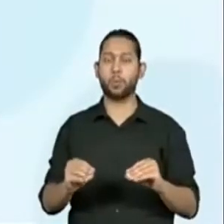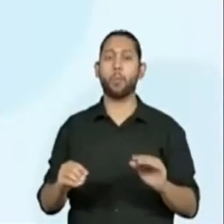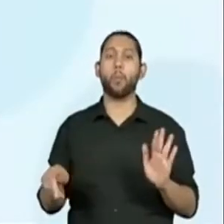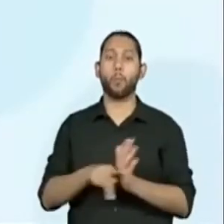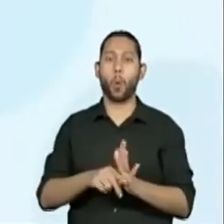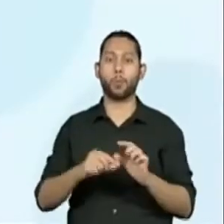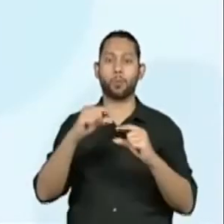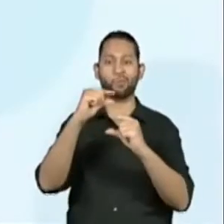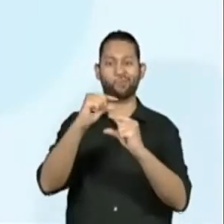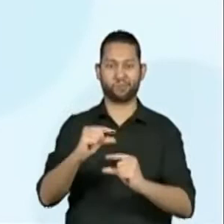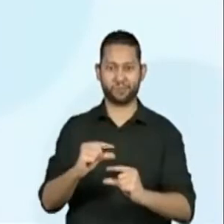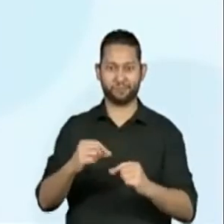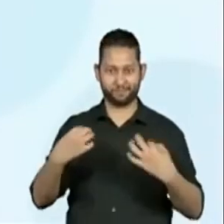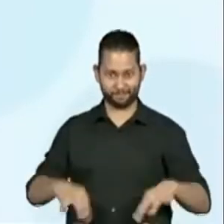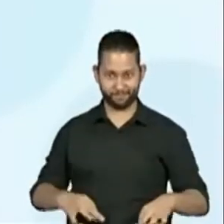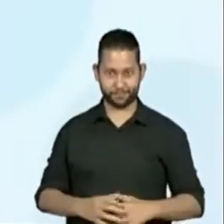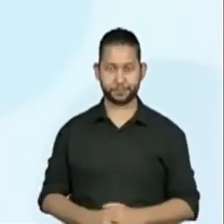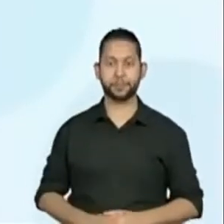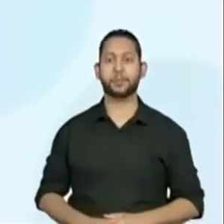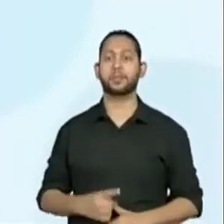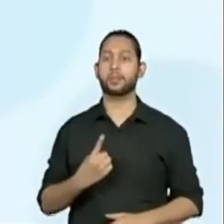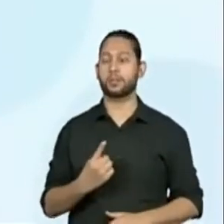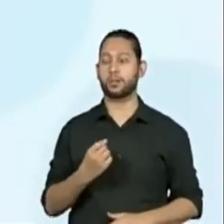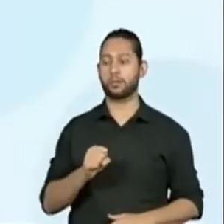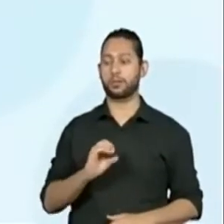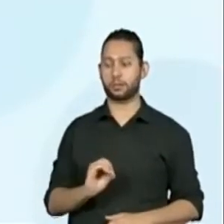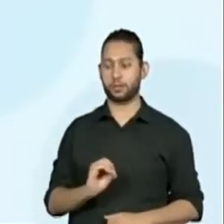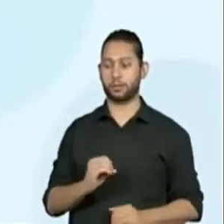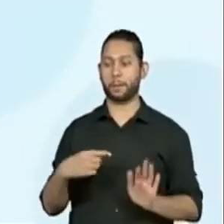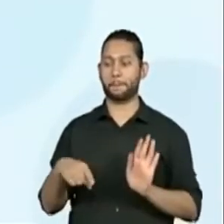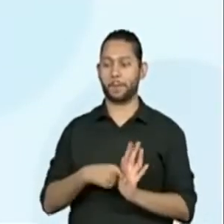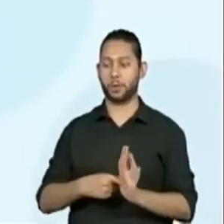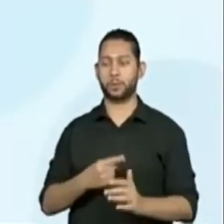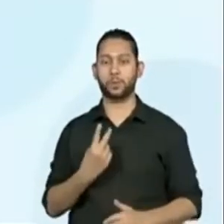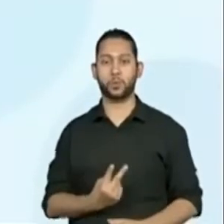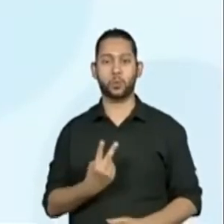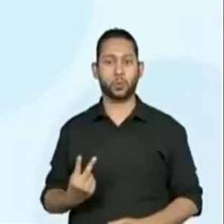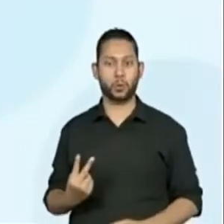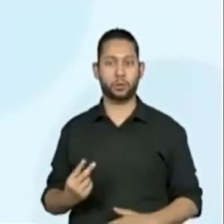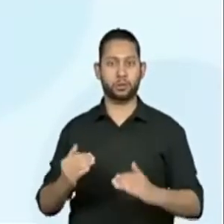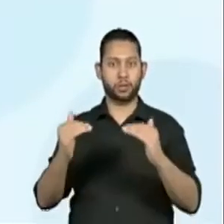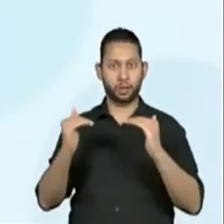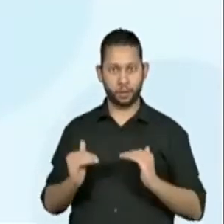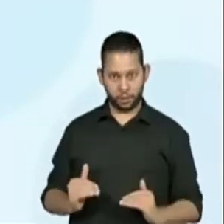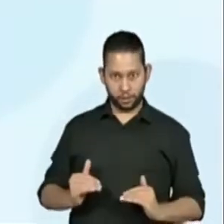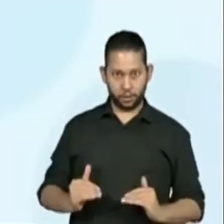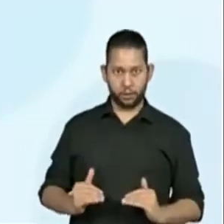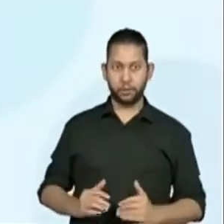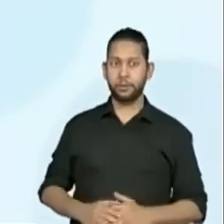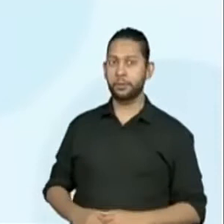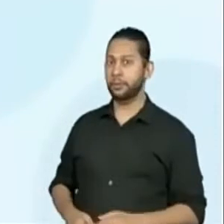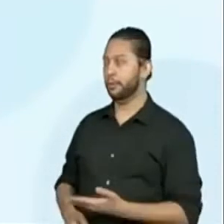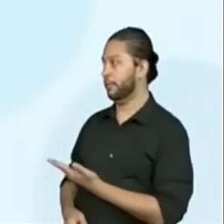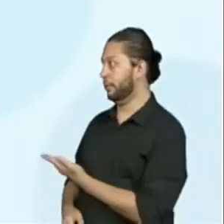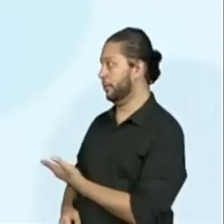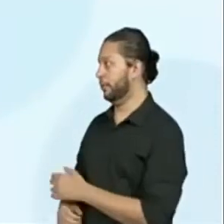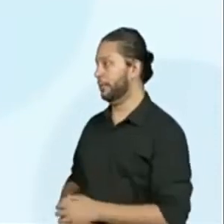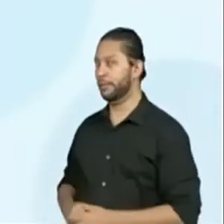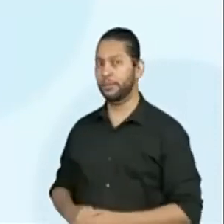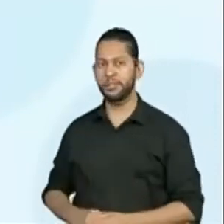direto menos 22 certo então bora